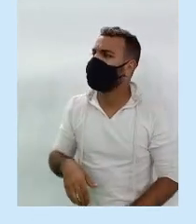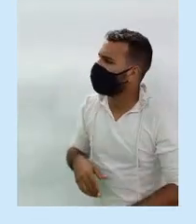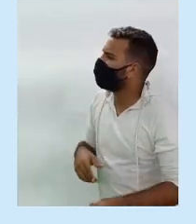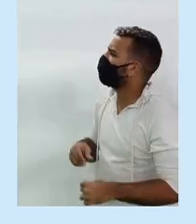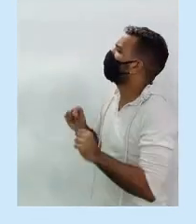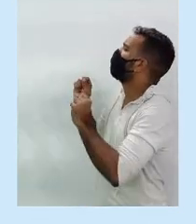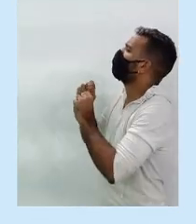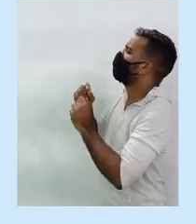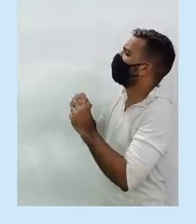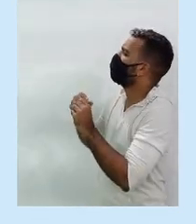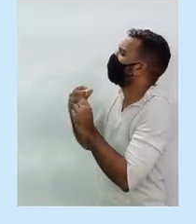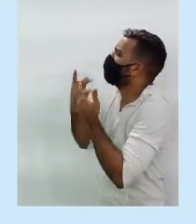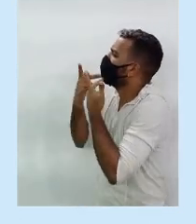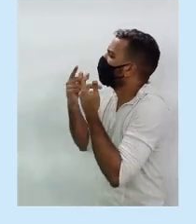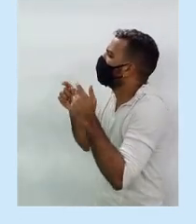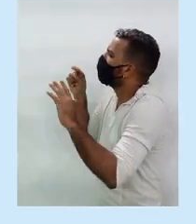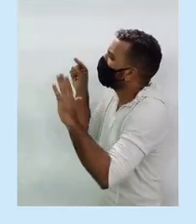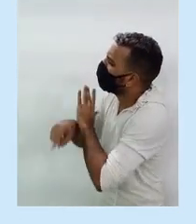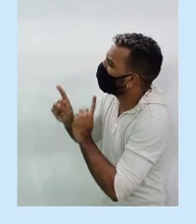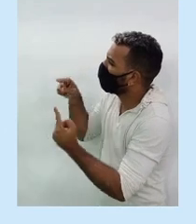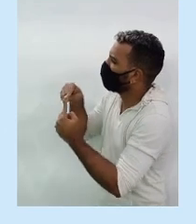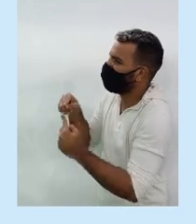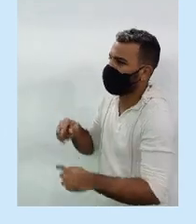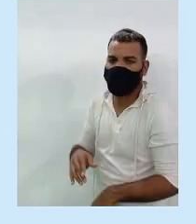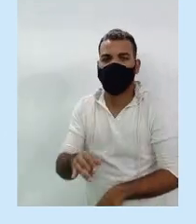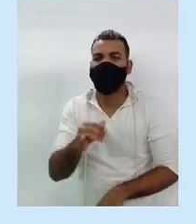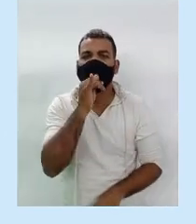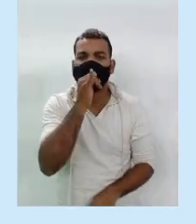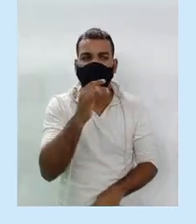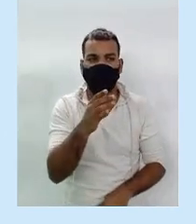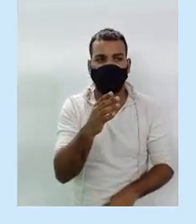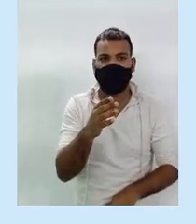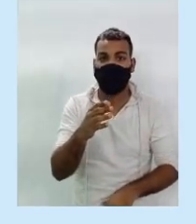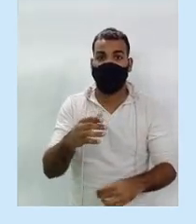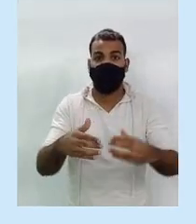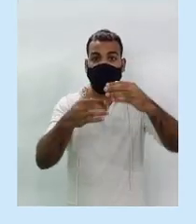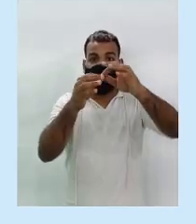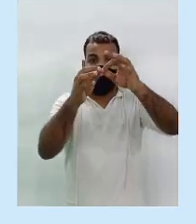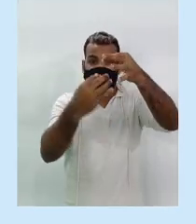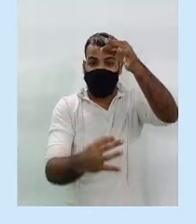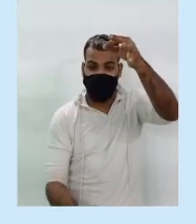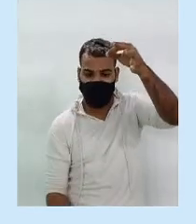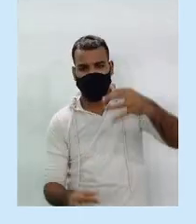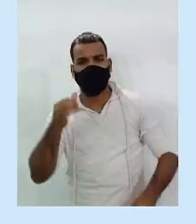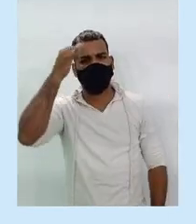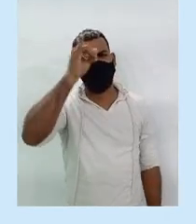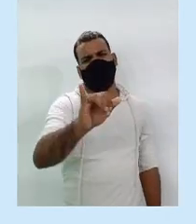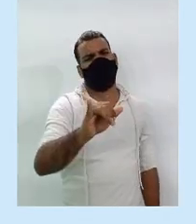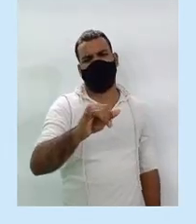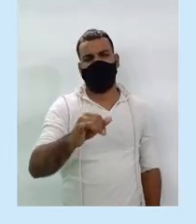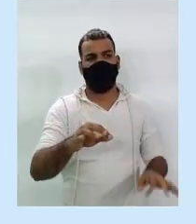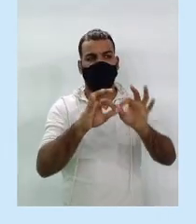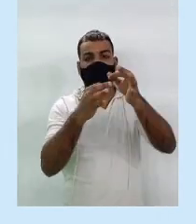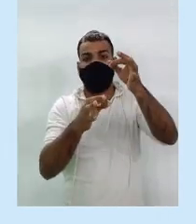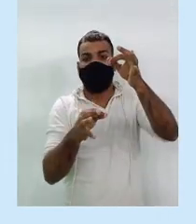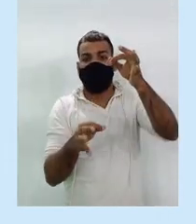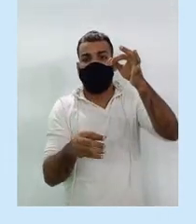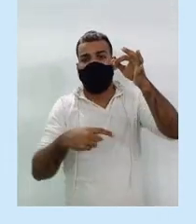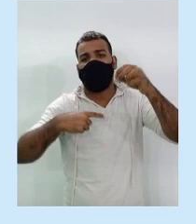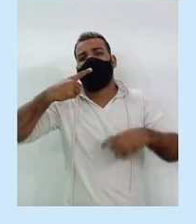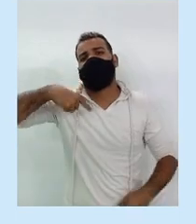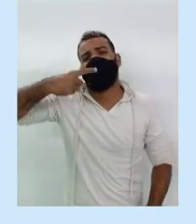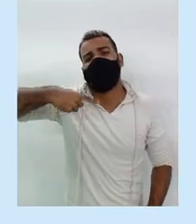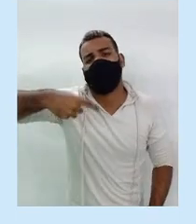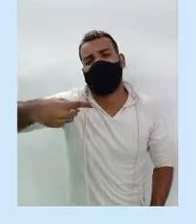uma linguagem objetiva? Falar muito com poucas palavras, ser direto, certo? Isso é a notícia.